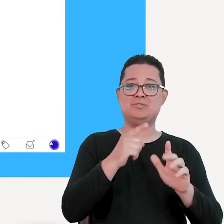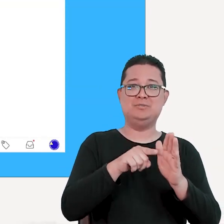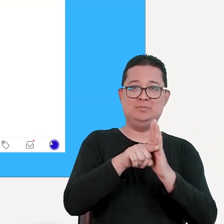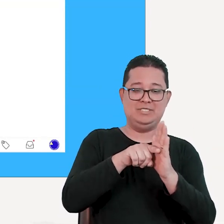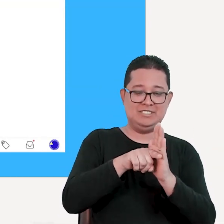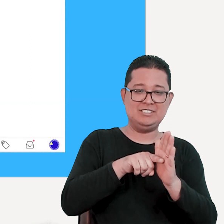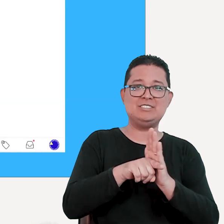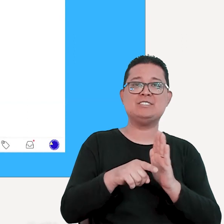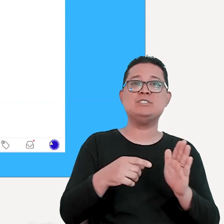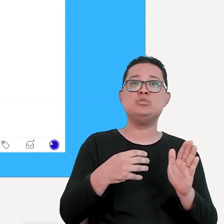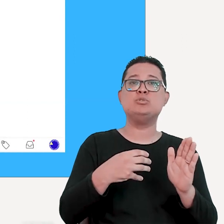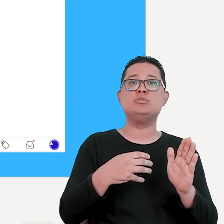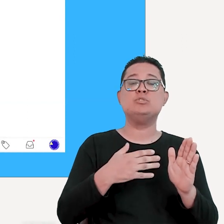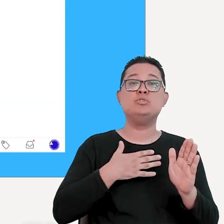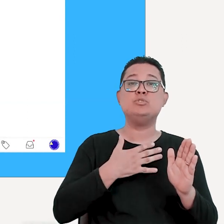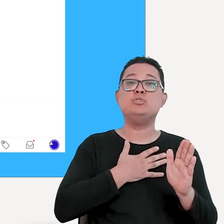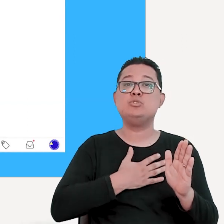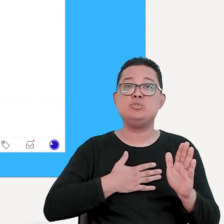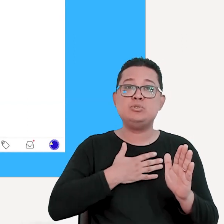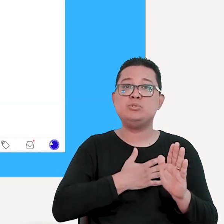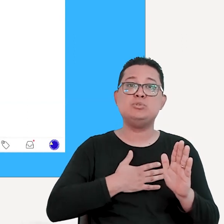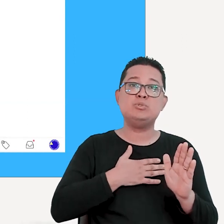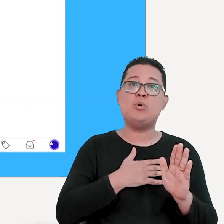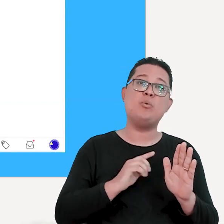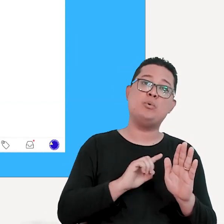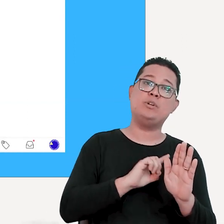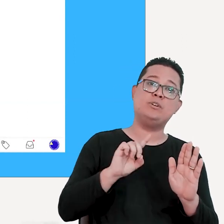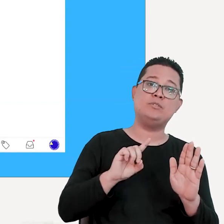mais. Então, a primeira pergunta é: como